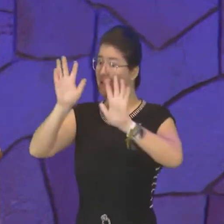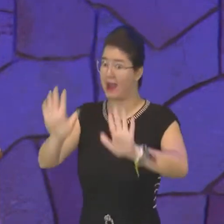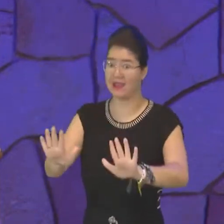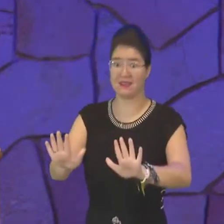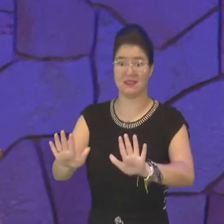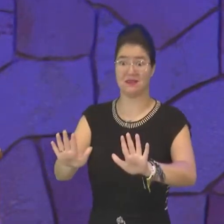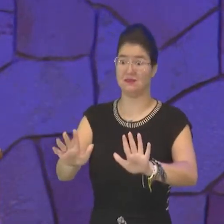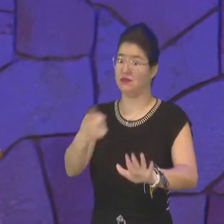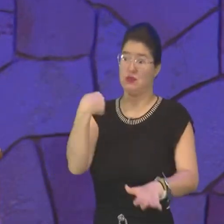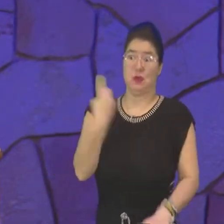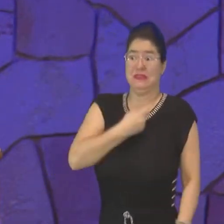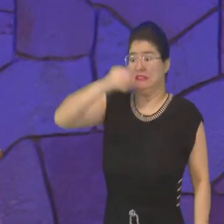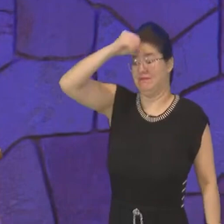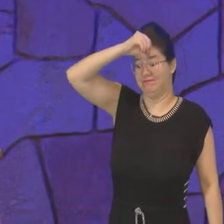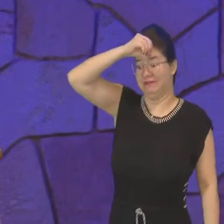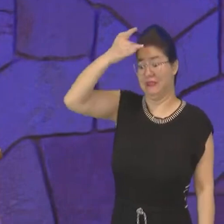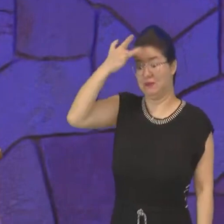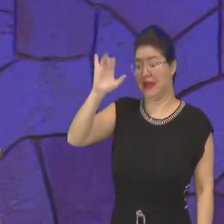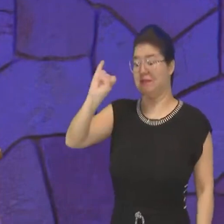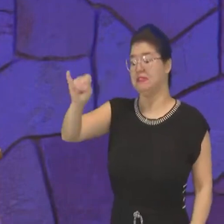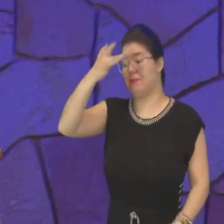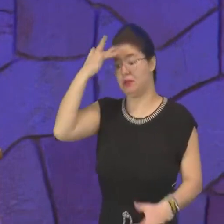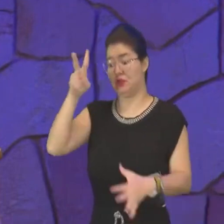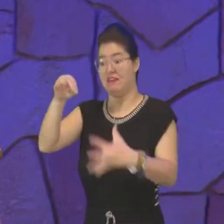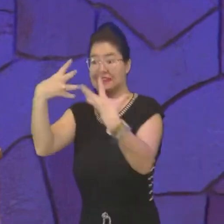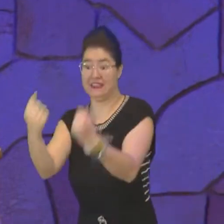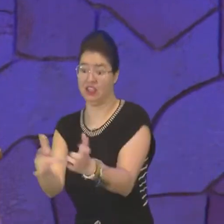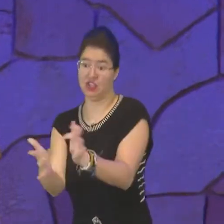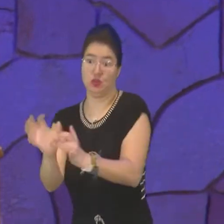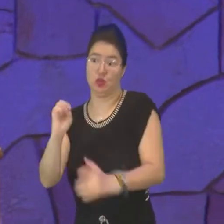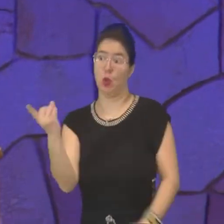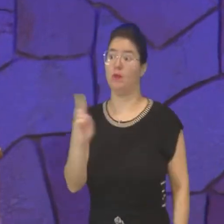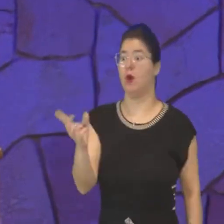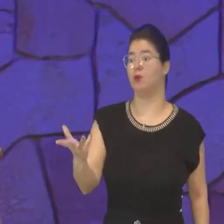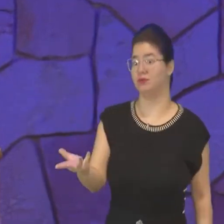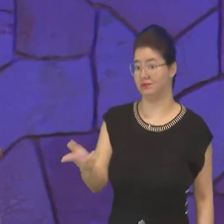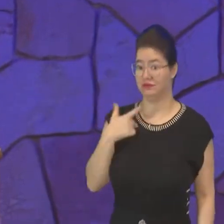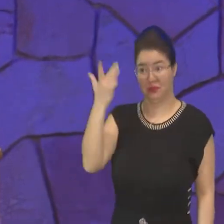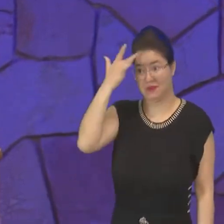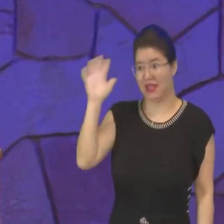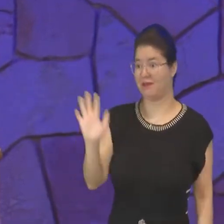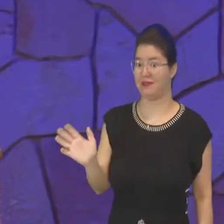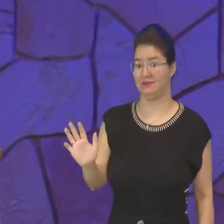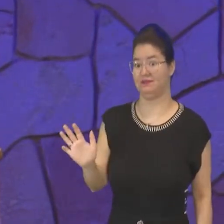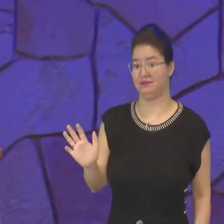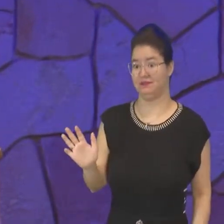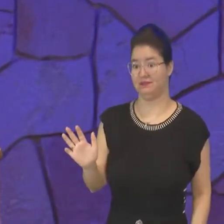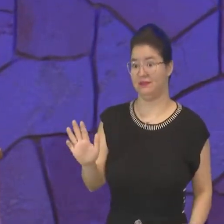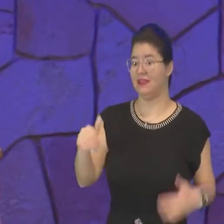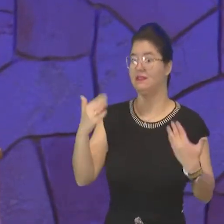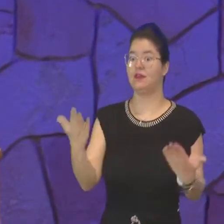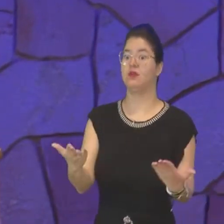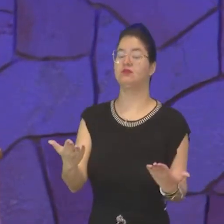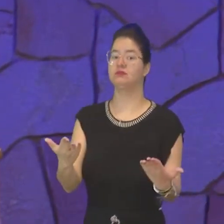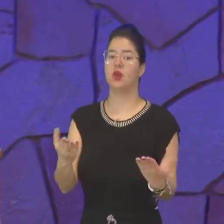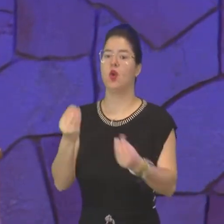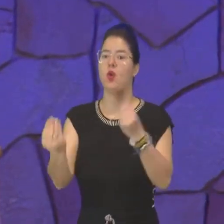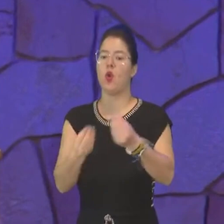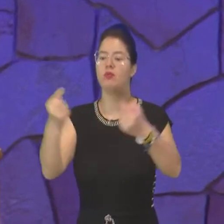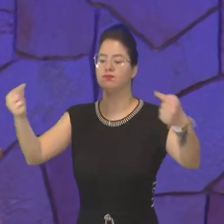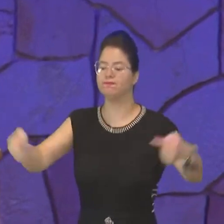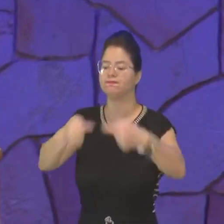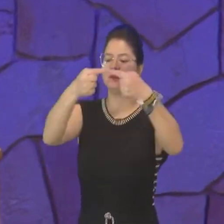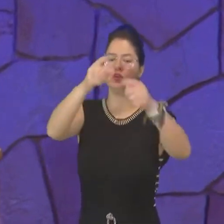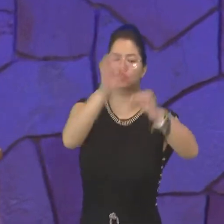Que sociedade pode haver entre a justiça e a iniquidade? A resposta é, nenhuma, não pode